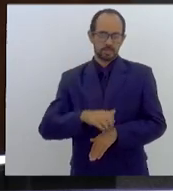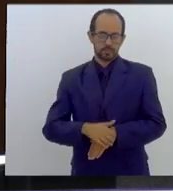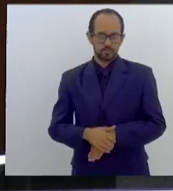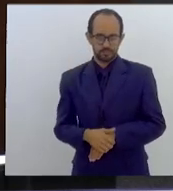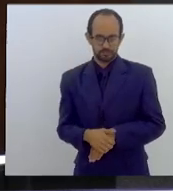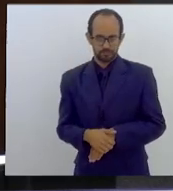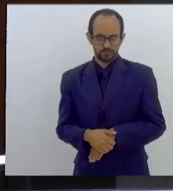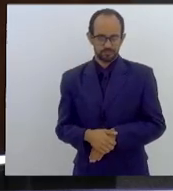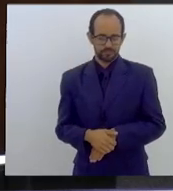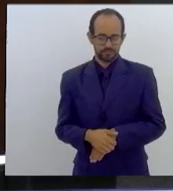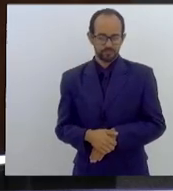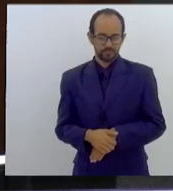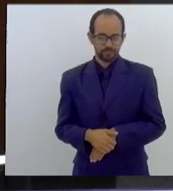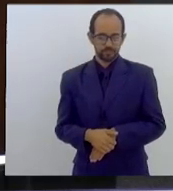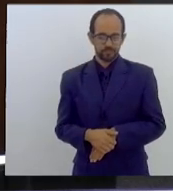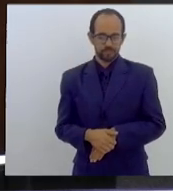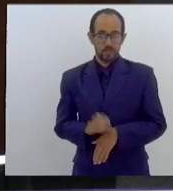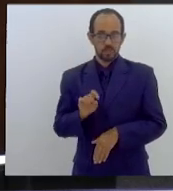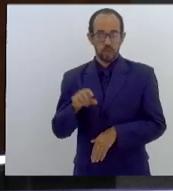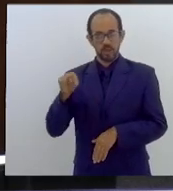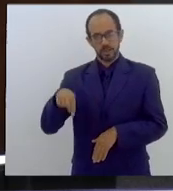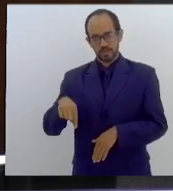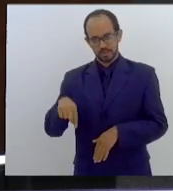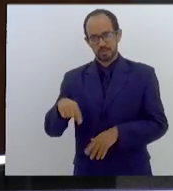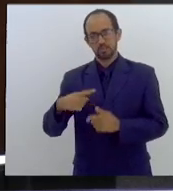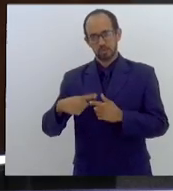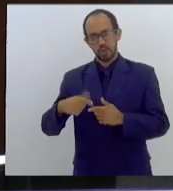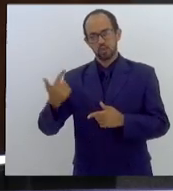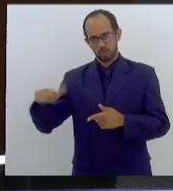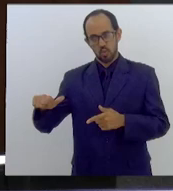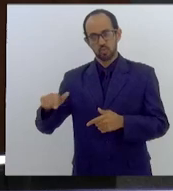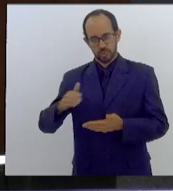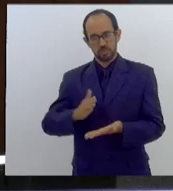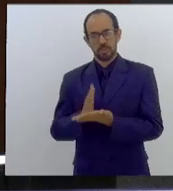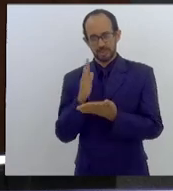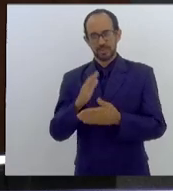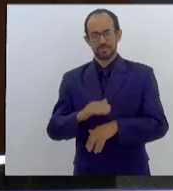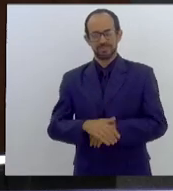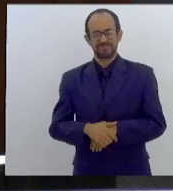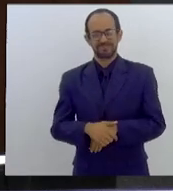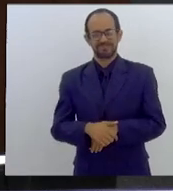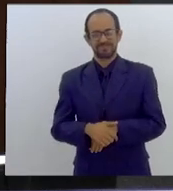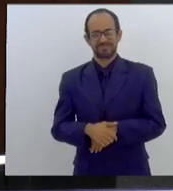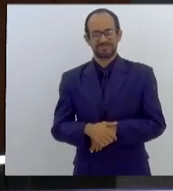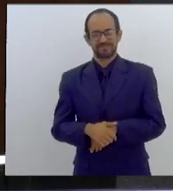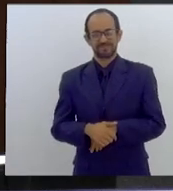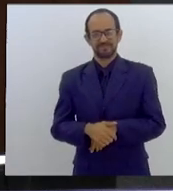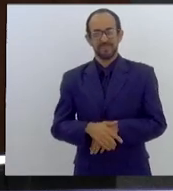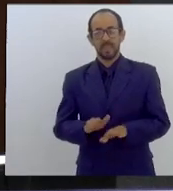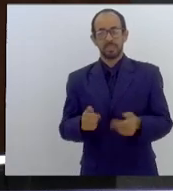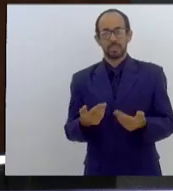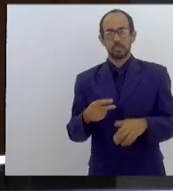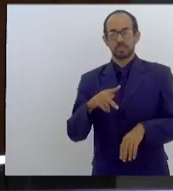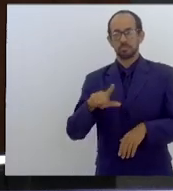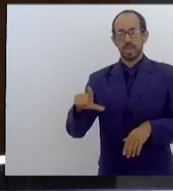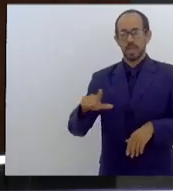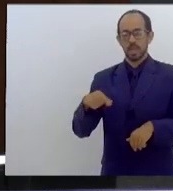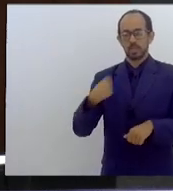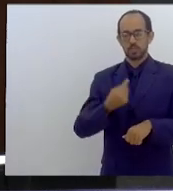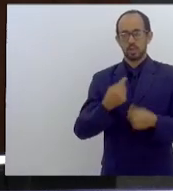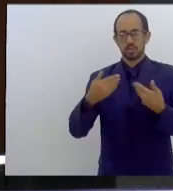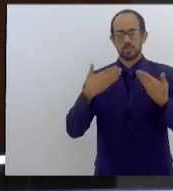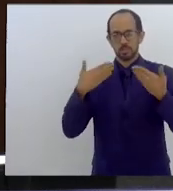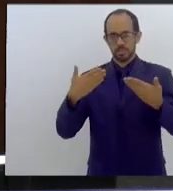de resistência. Só nesse, porque nos outros ele passa todo. Esse projeto, senhor presidente, nós apresentamos sob